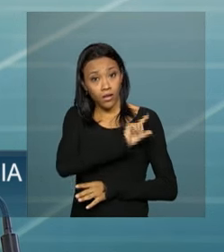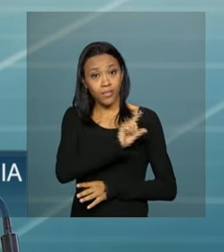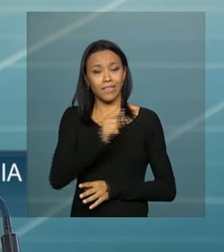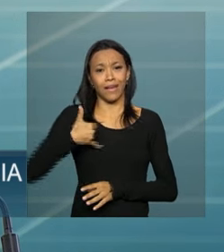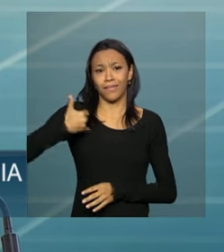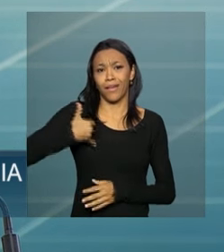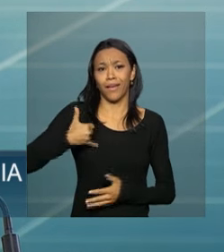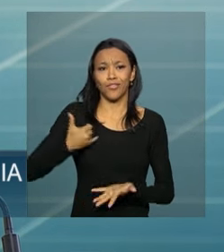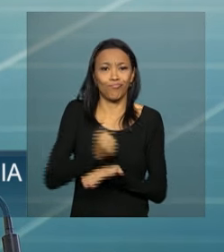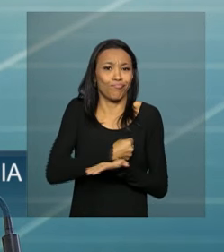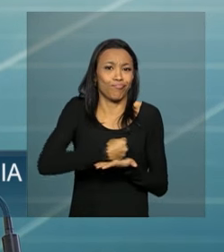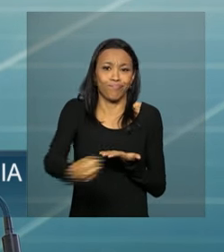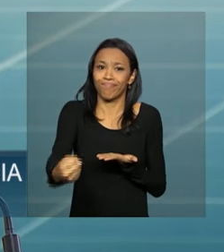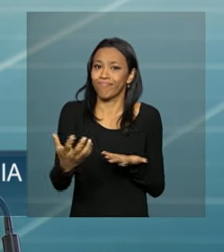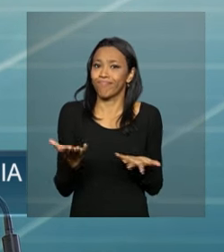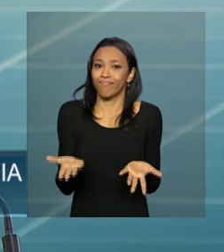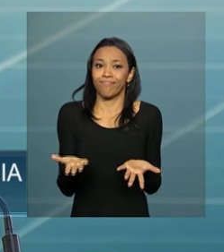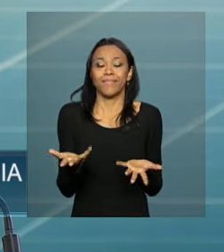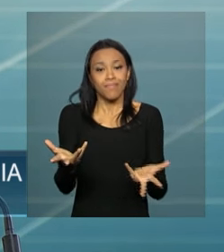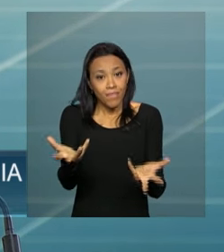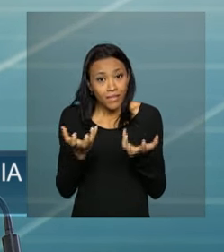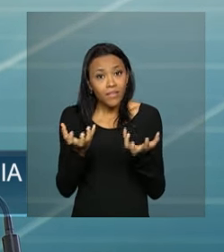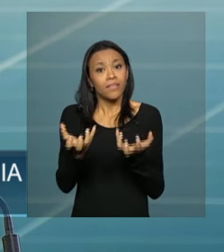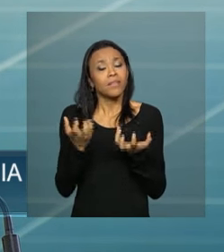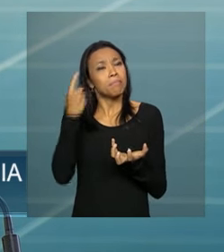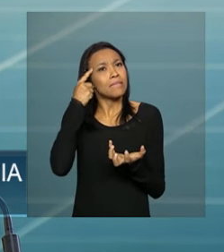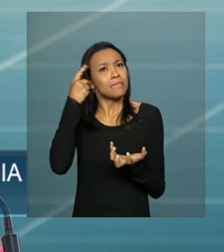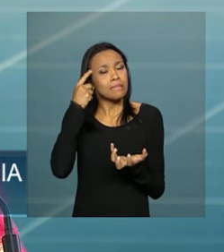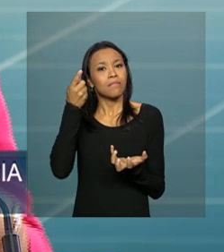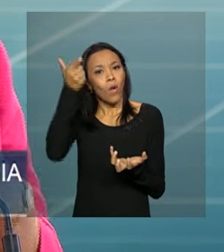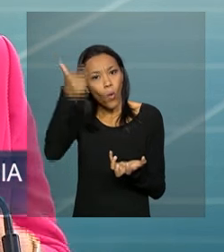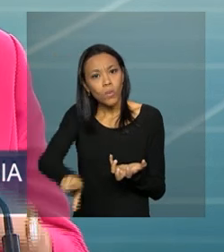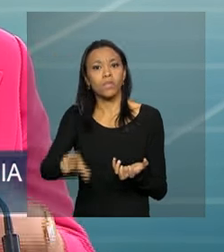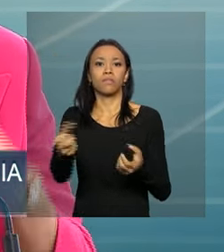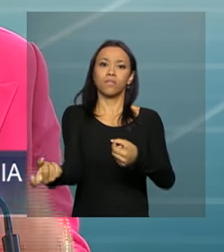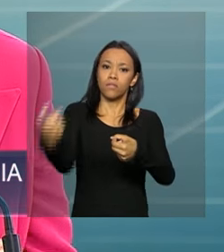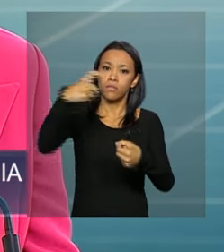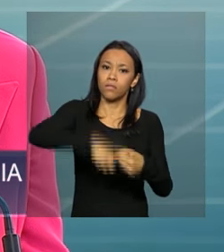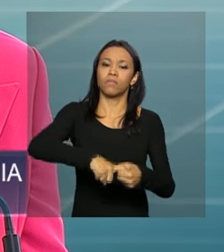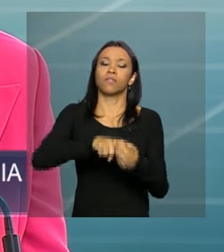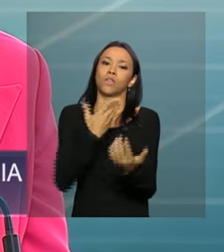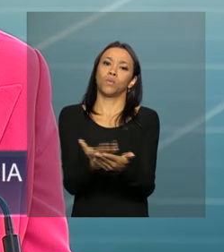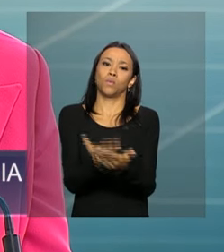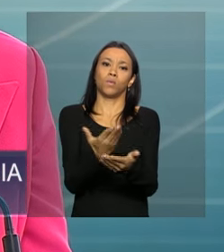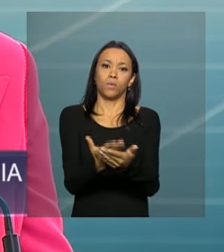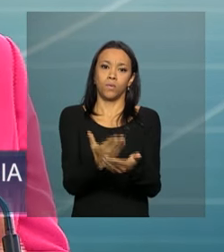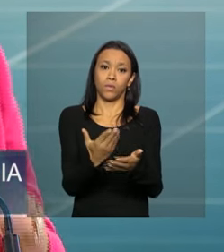atingido a idade do trabalho e queriam novamente o acesso a uma melhoria